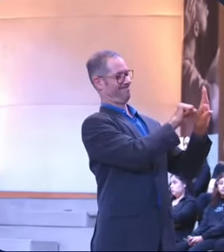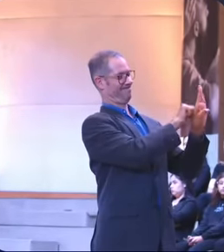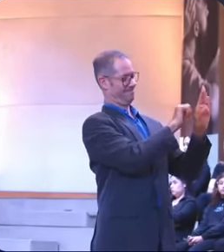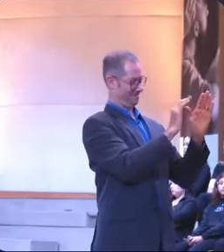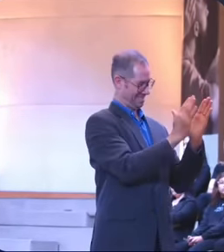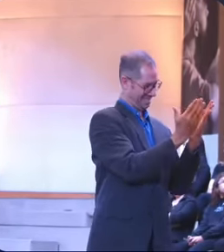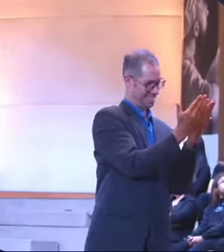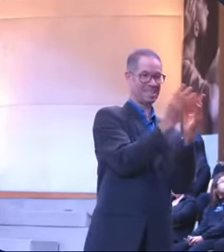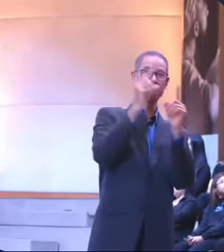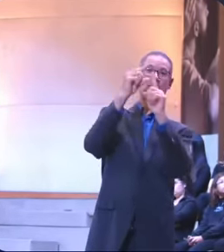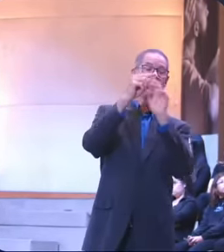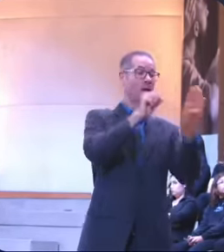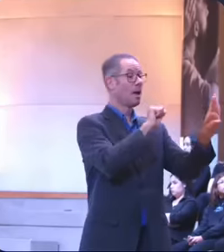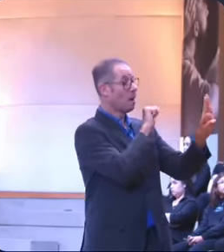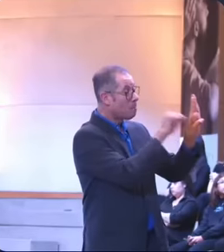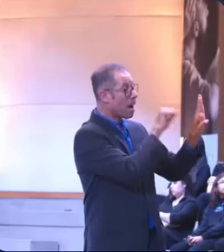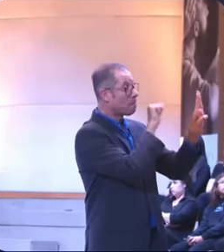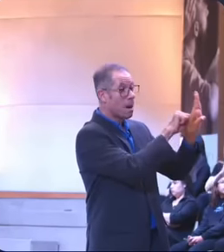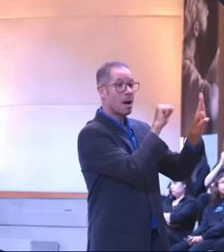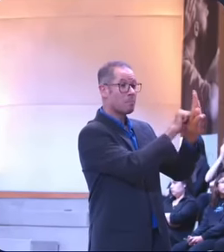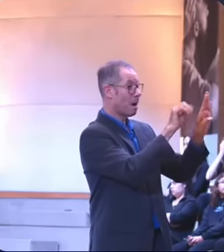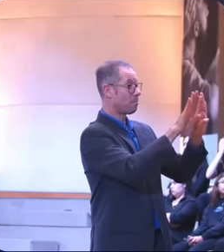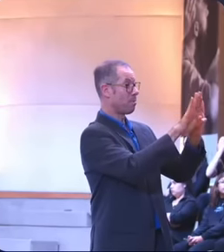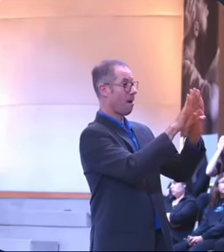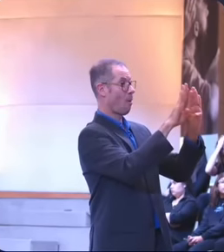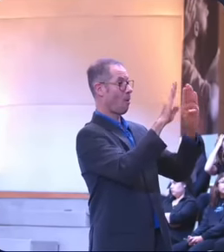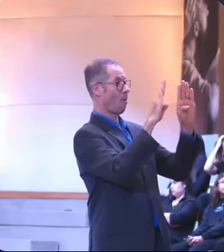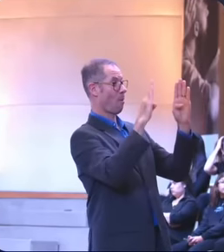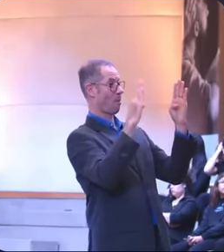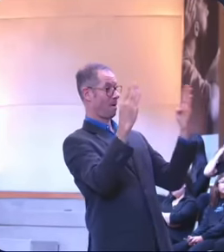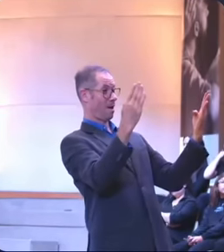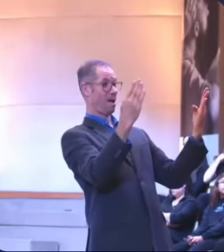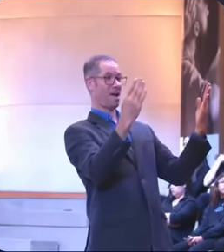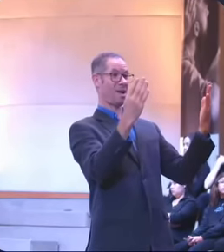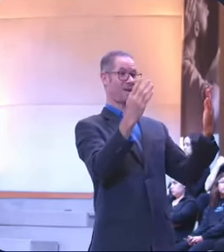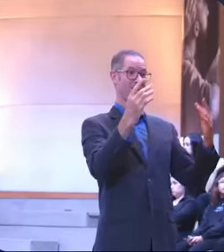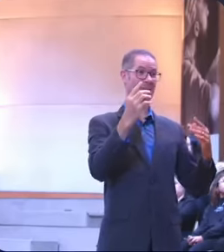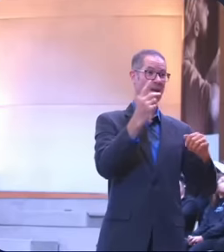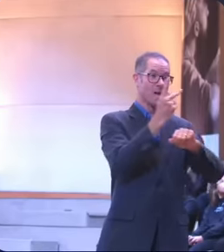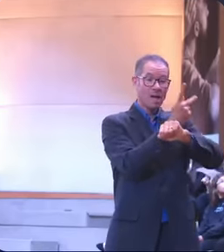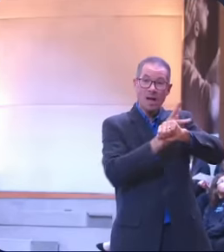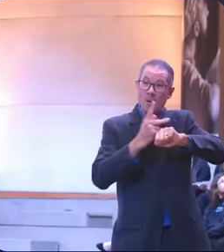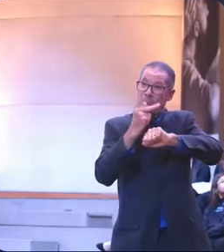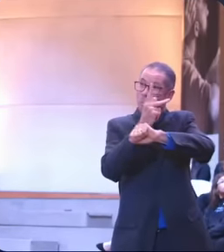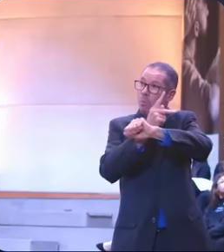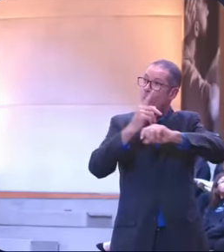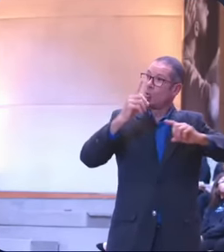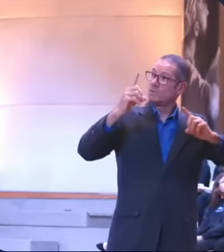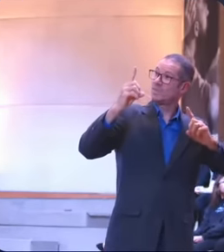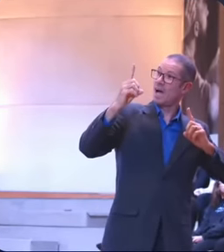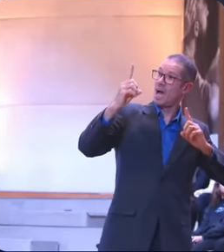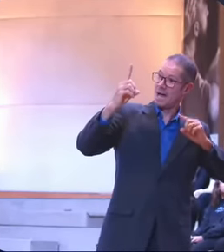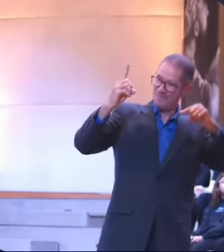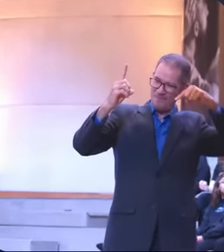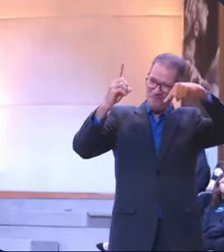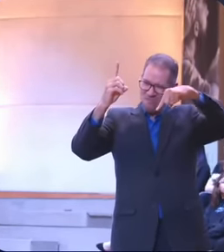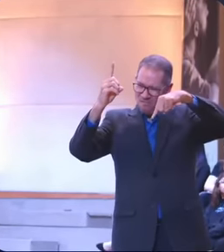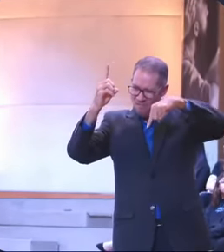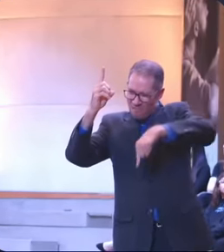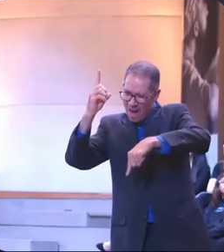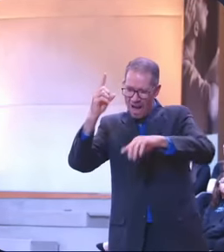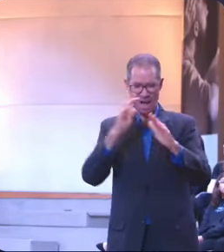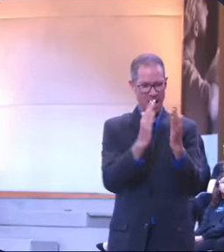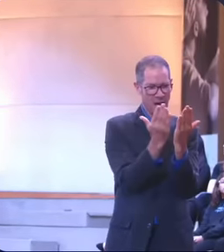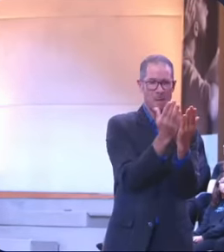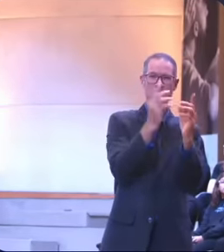diz: batei e o quê? Abri-se-vos-á. Ele busca intensamente, porque a Bíblia